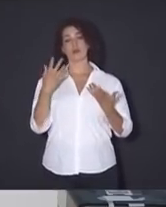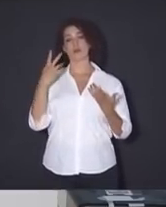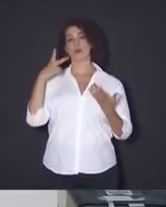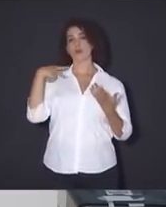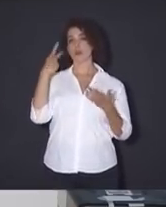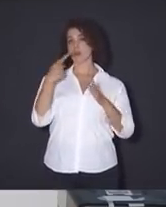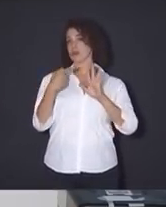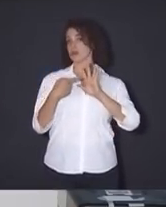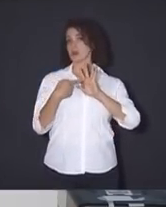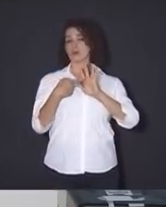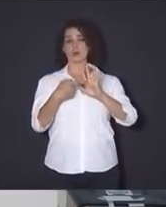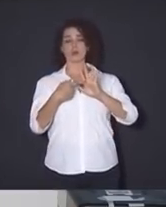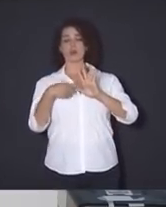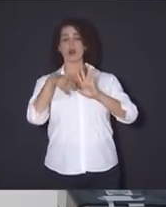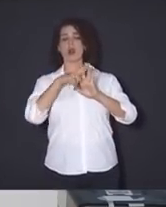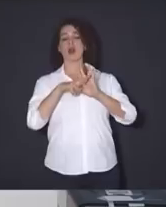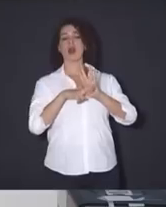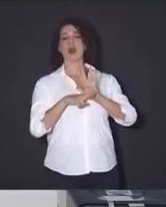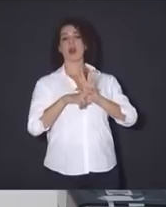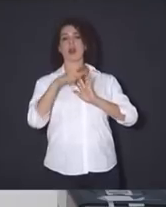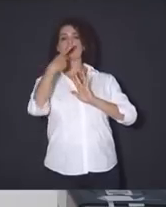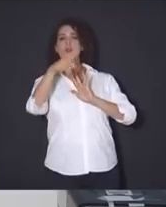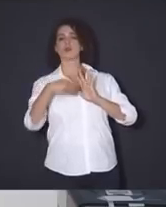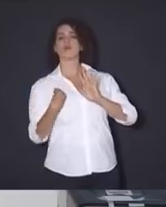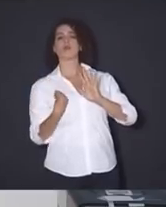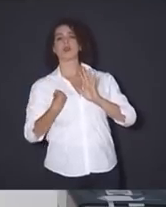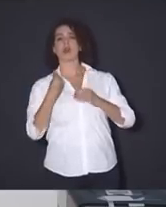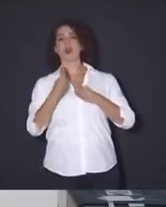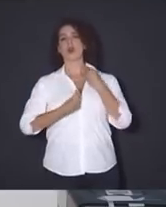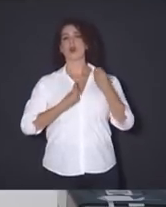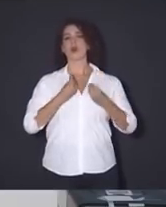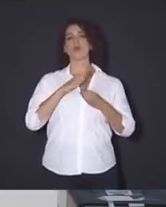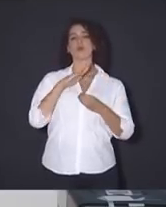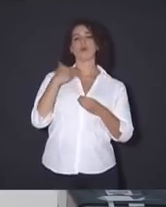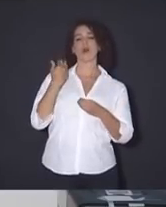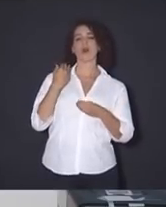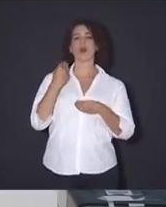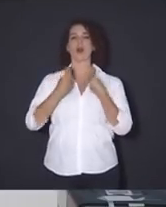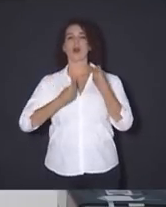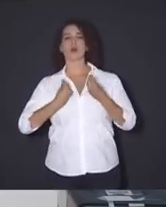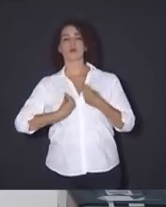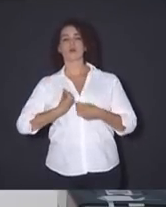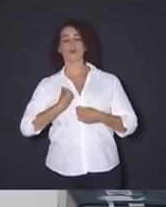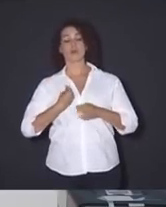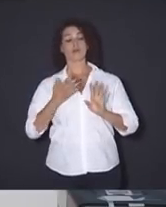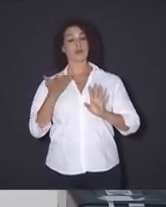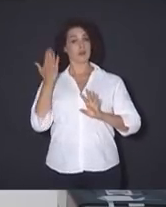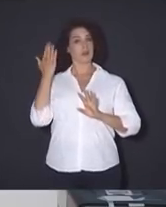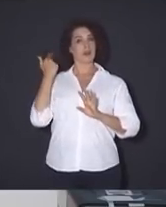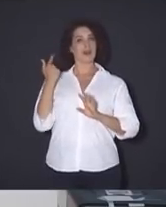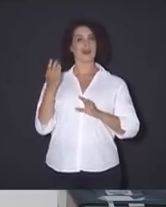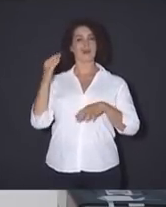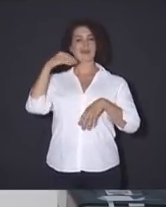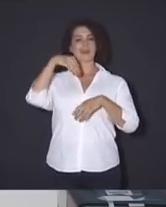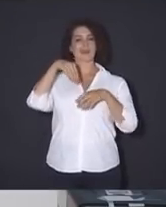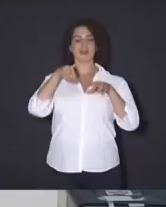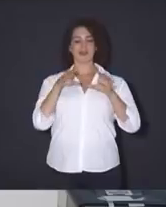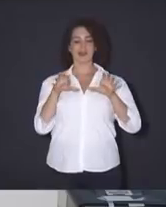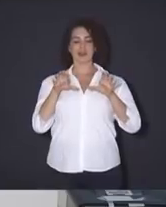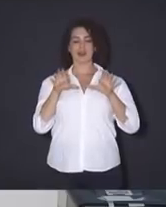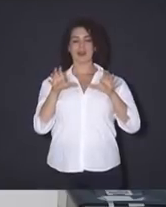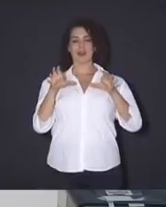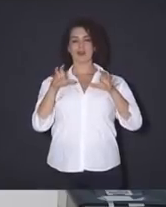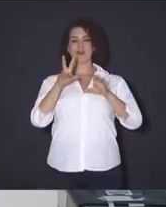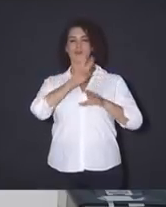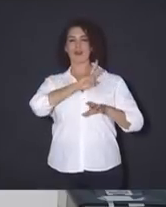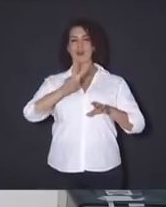vive se você vai viver técnico você morre porque se o secretário dentro da câmara de vereadores estava discutindo a questão dos